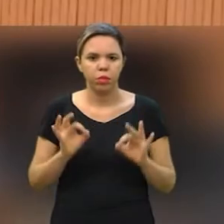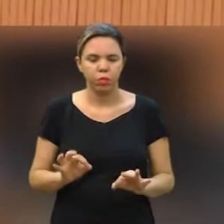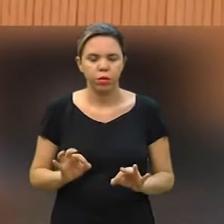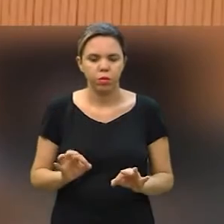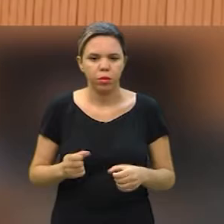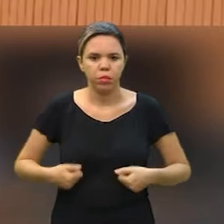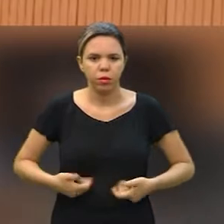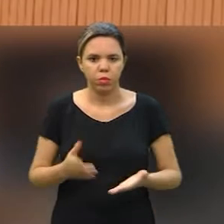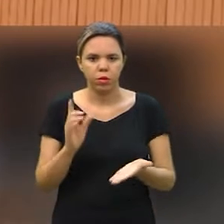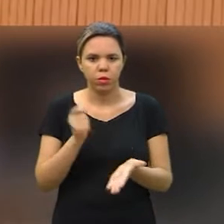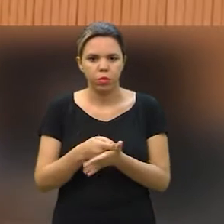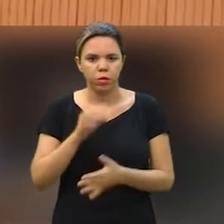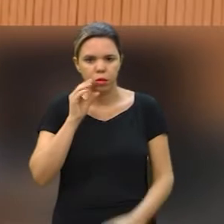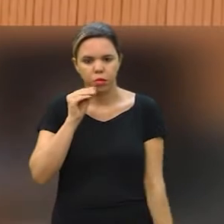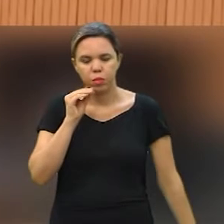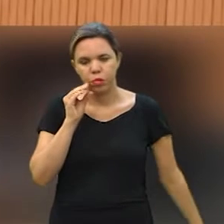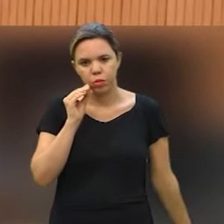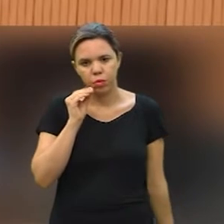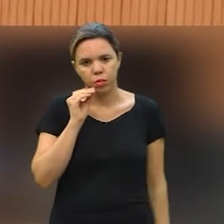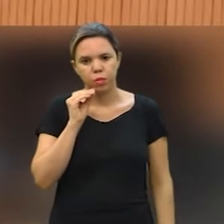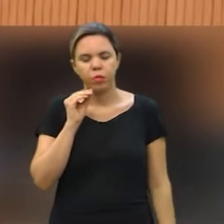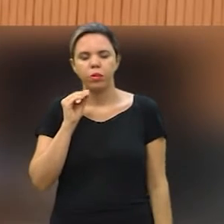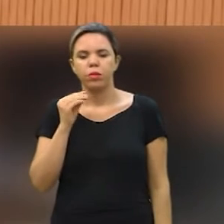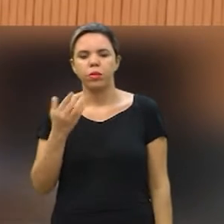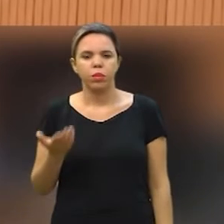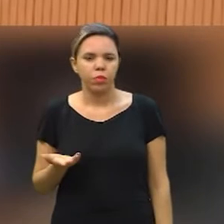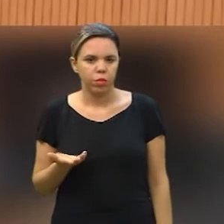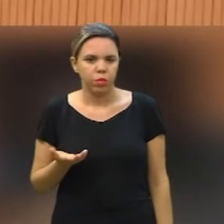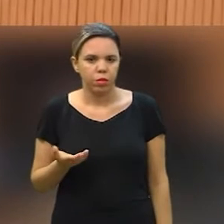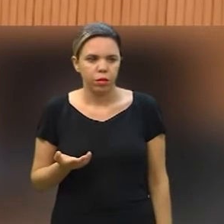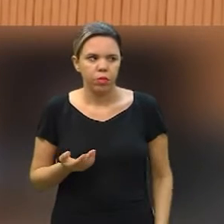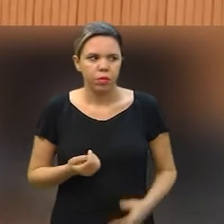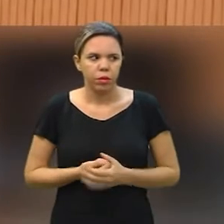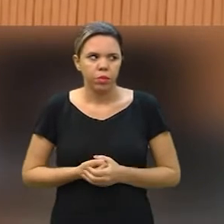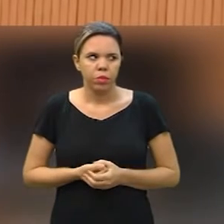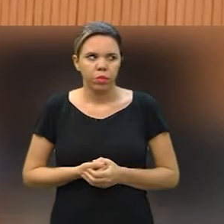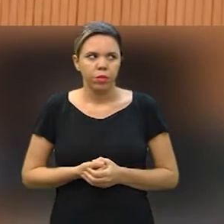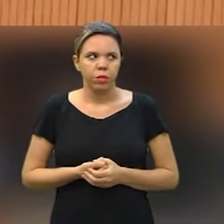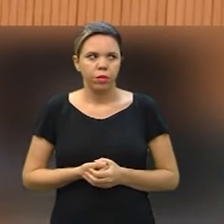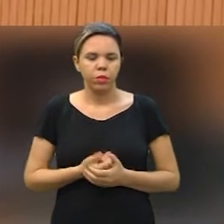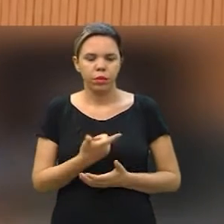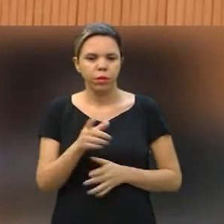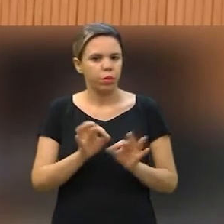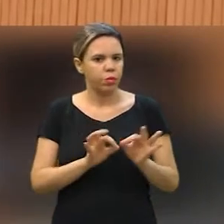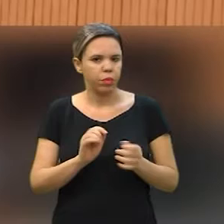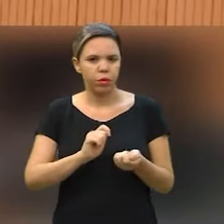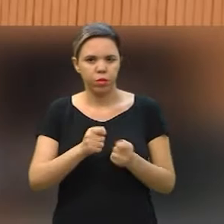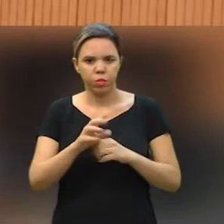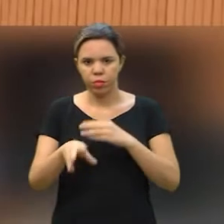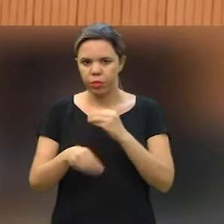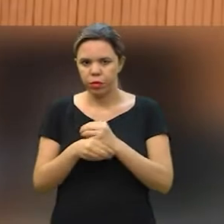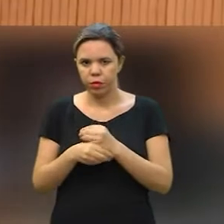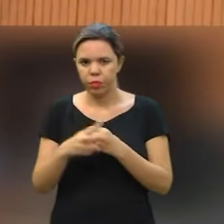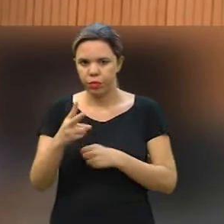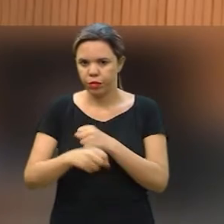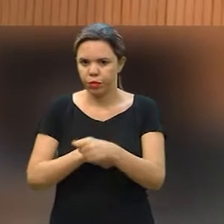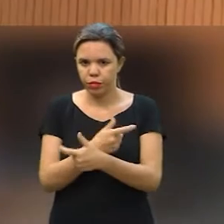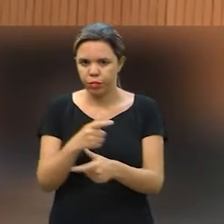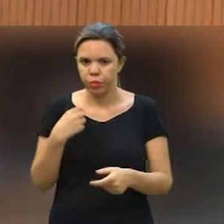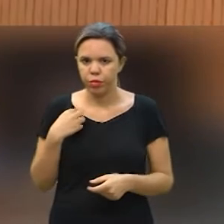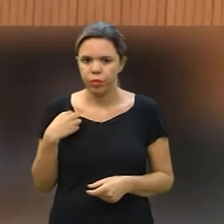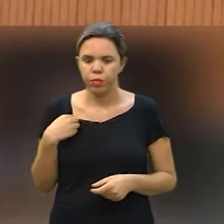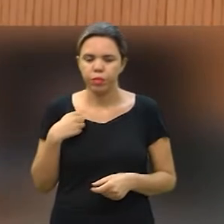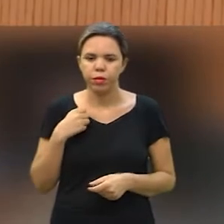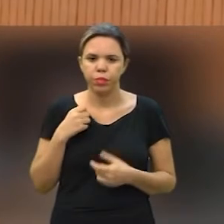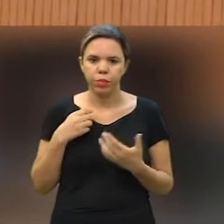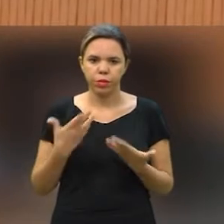mais tranquilo aí de gasto com o pessoal. Uma coisa é a situação de não reajuste. Então, nós estamos há 2 anos